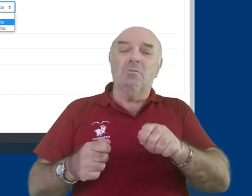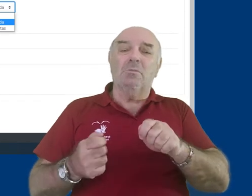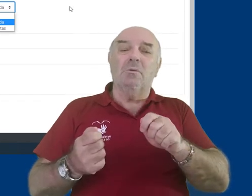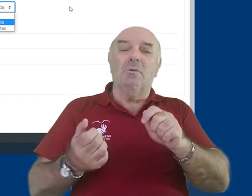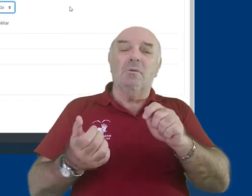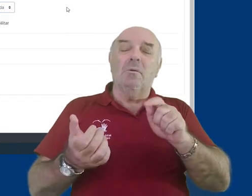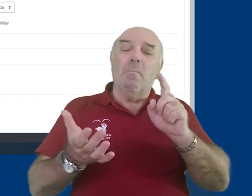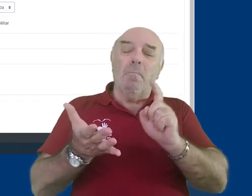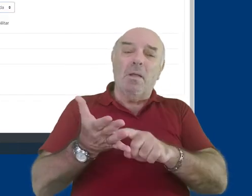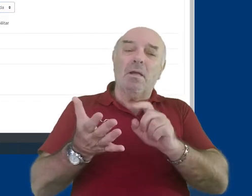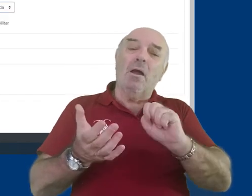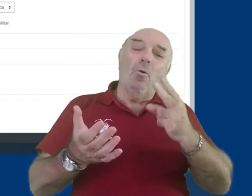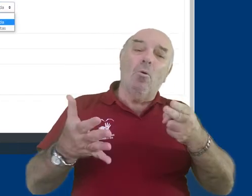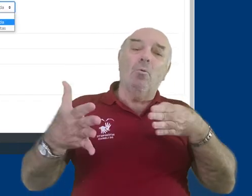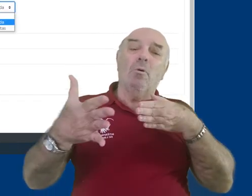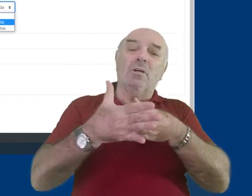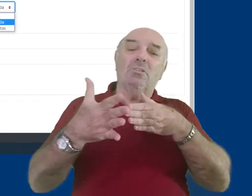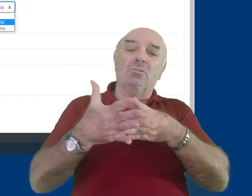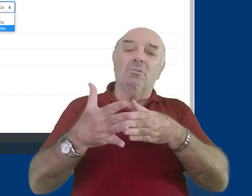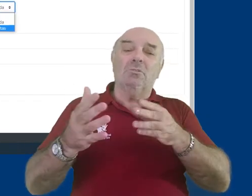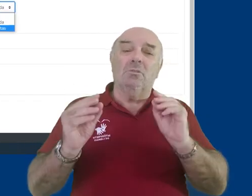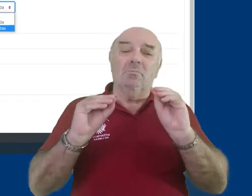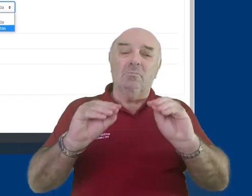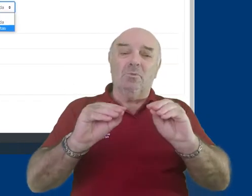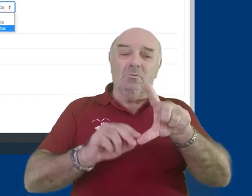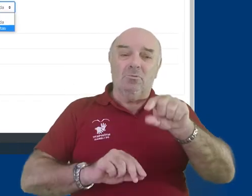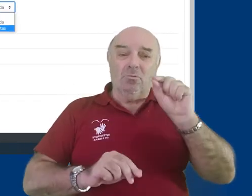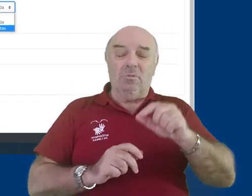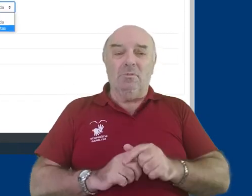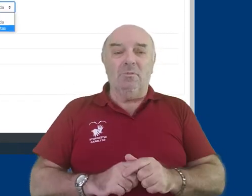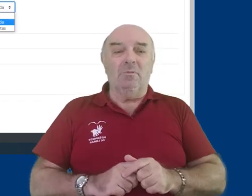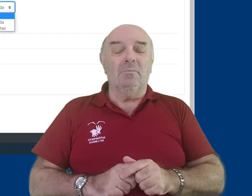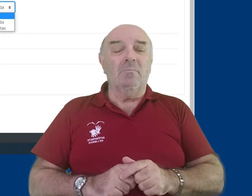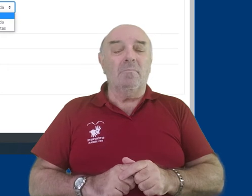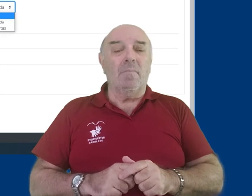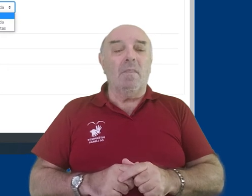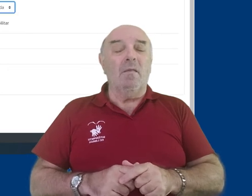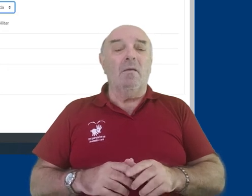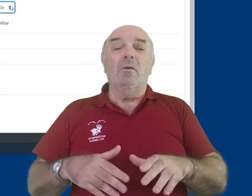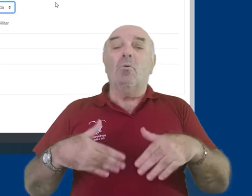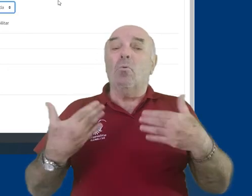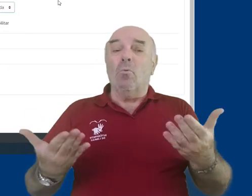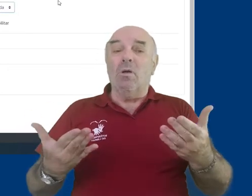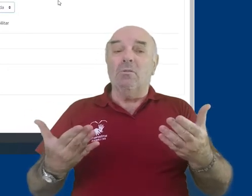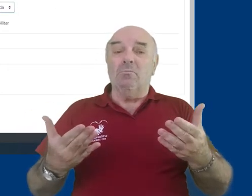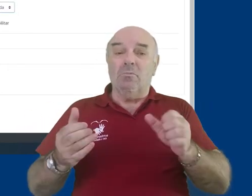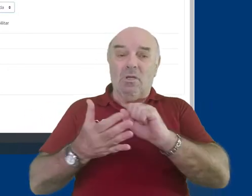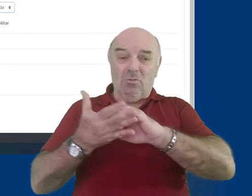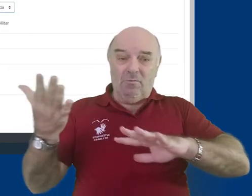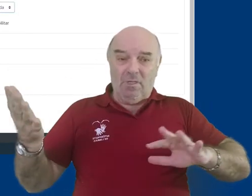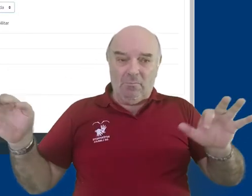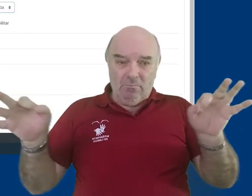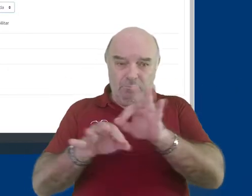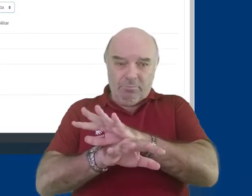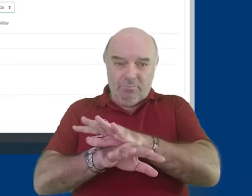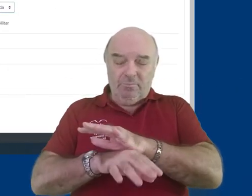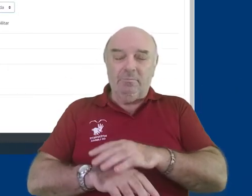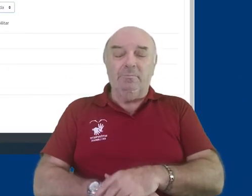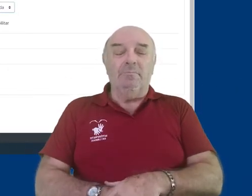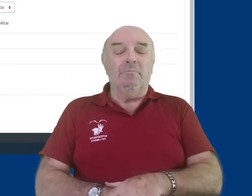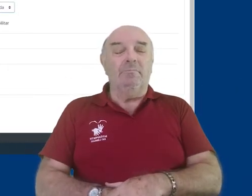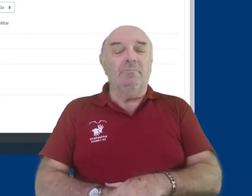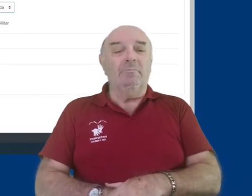podem marcar a caixa de concluído padrão, ou poderíamos aplicar restrições que vão dizer quando a